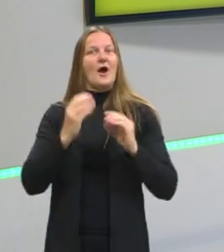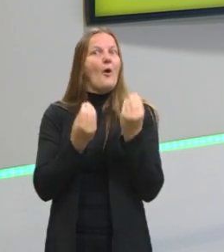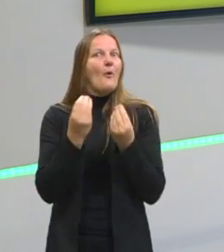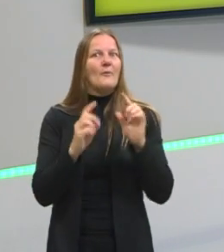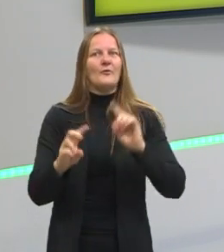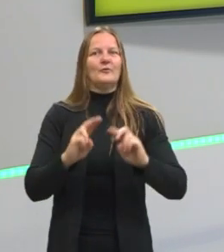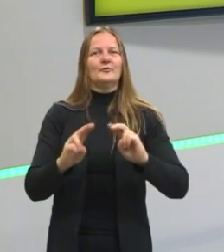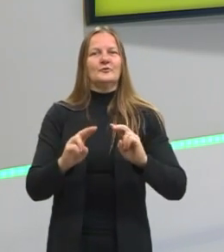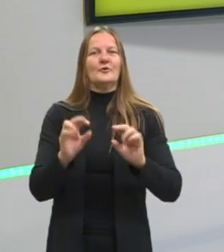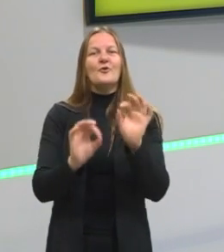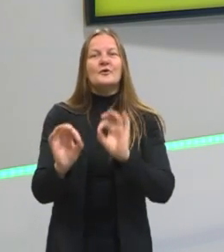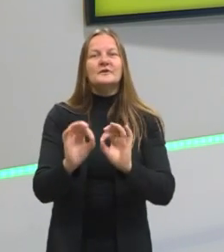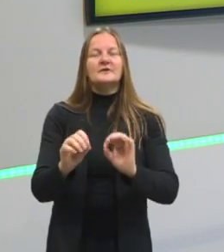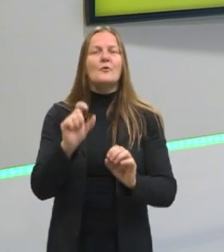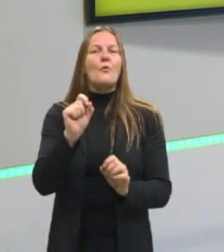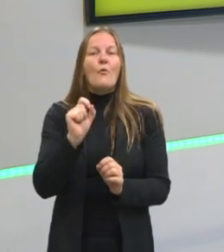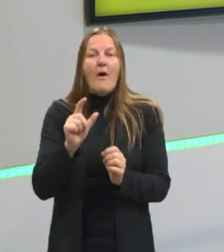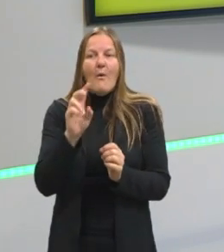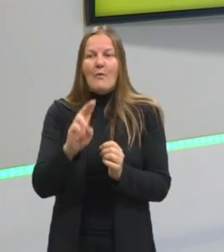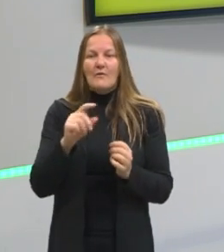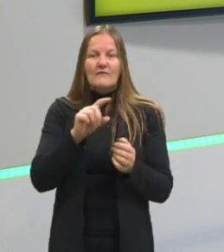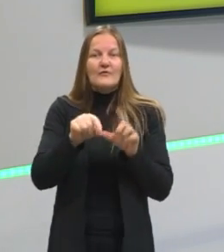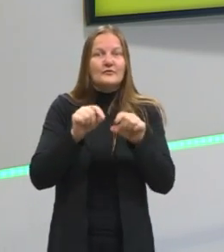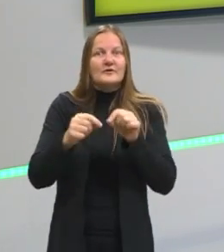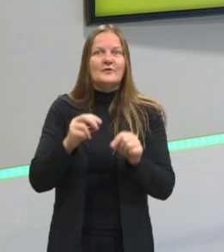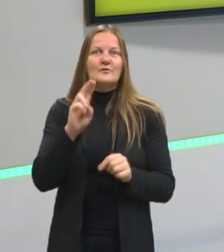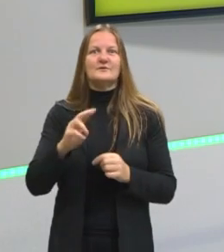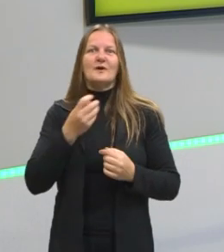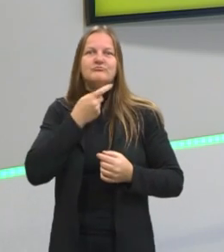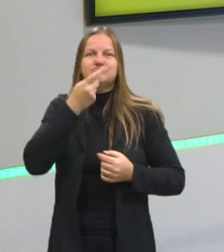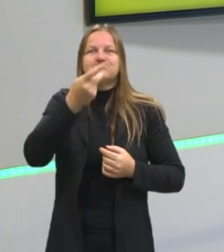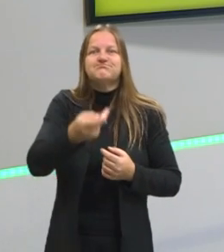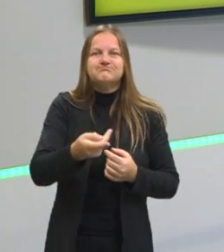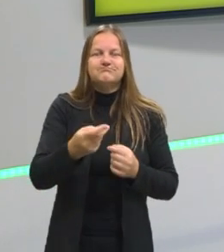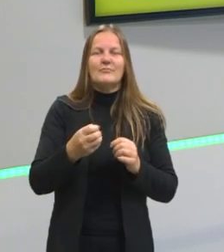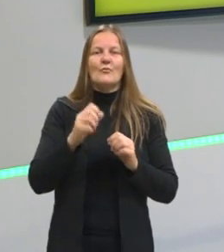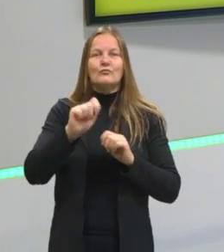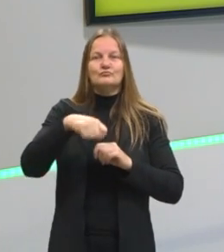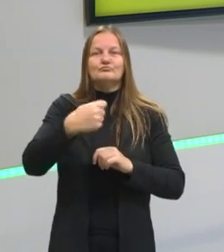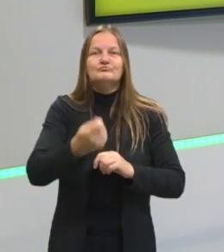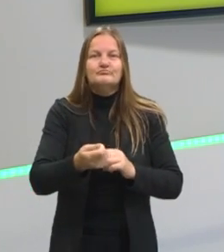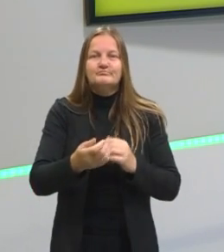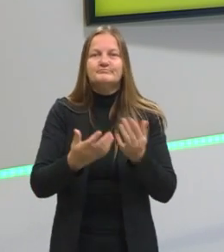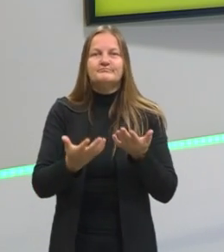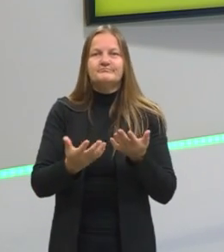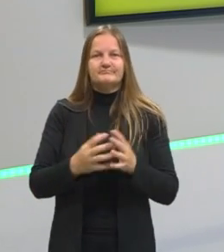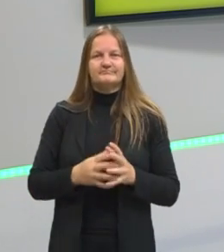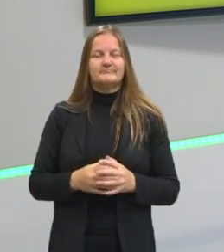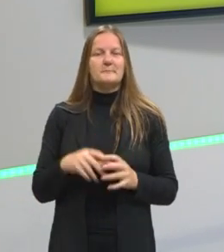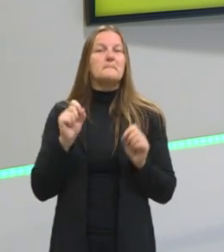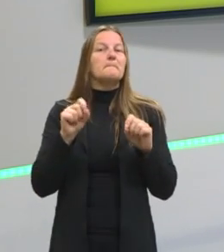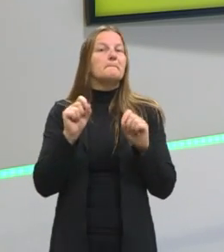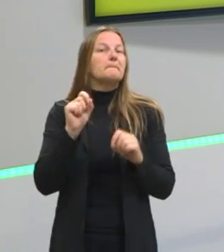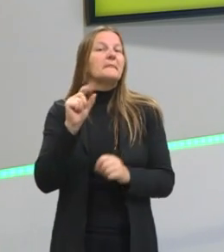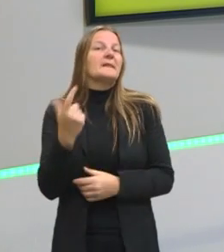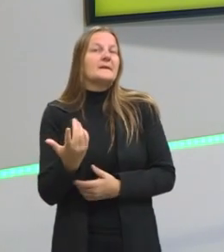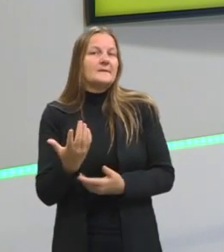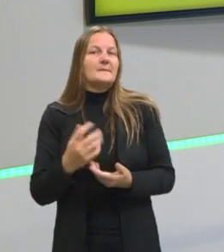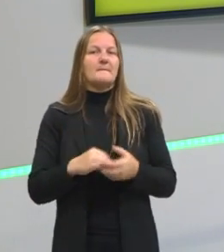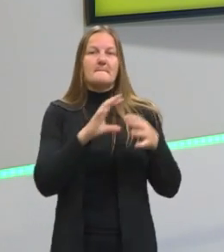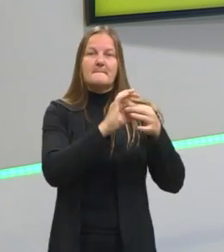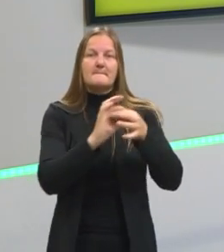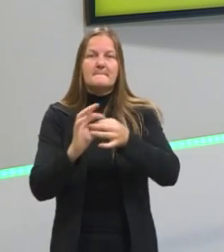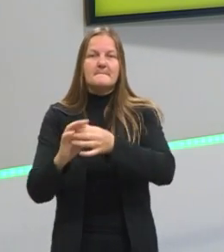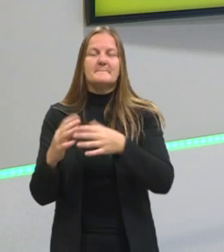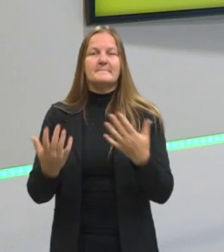organiza qual palavra usar? Ou como é que a gente seleciona que palavra usar em cada contexto?